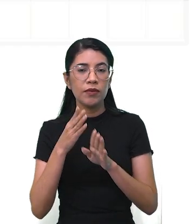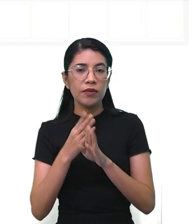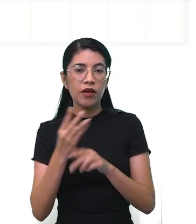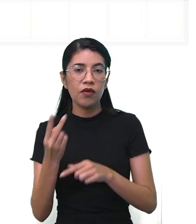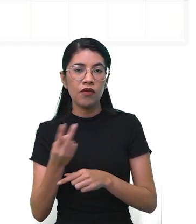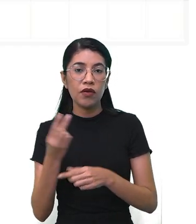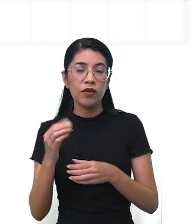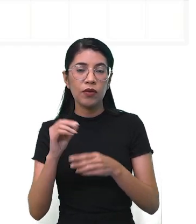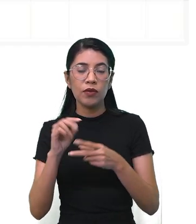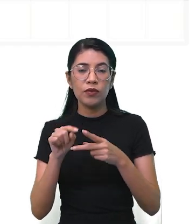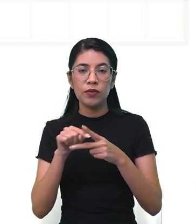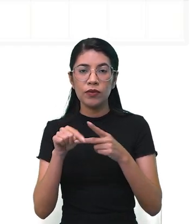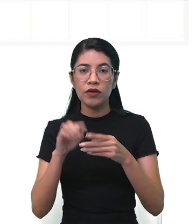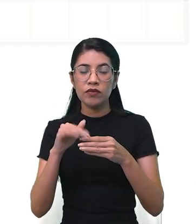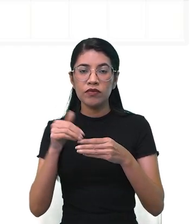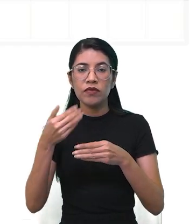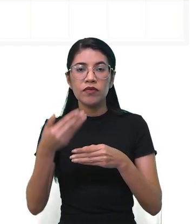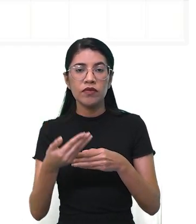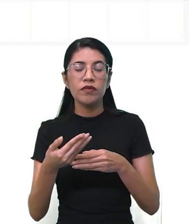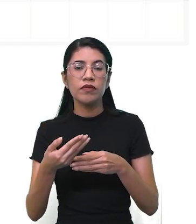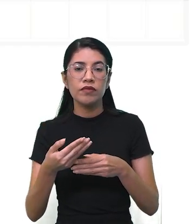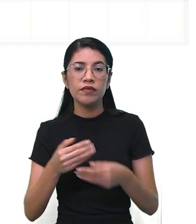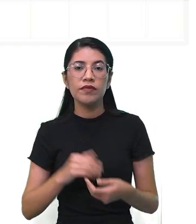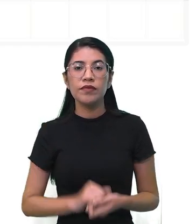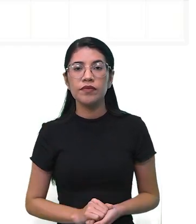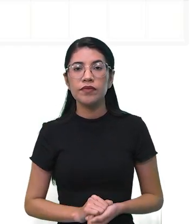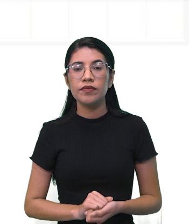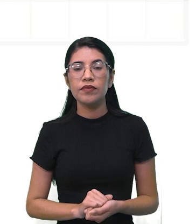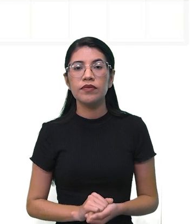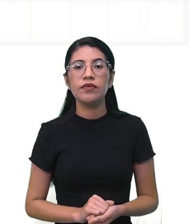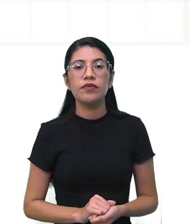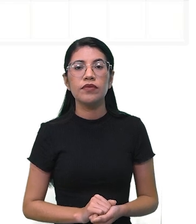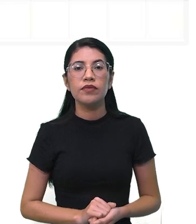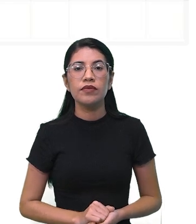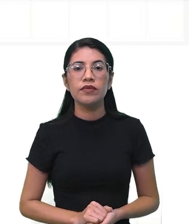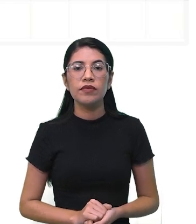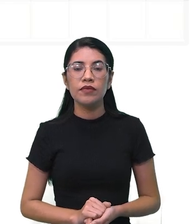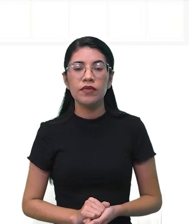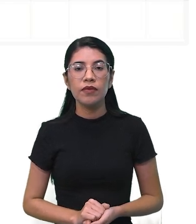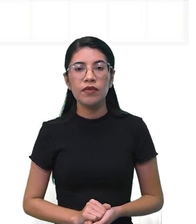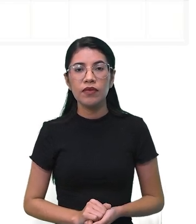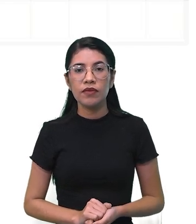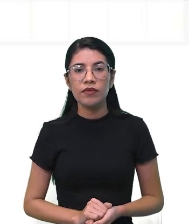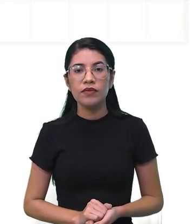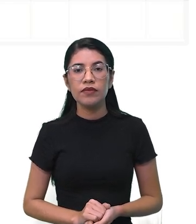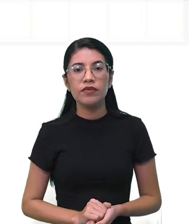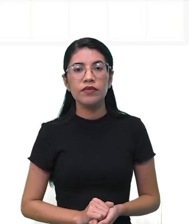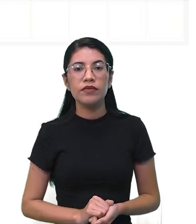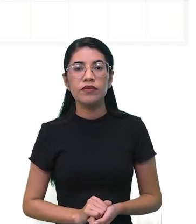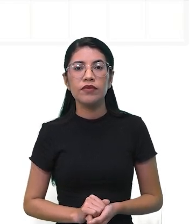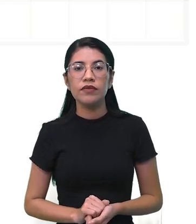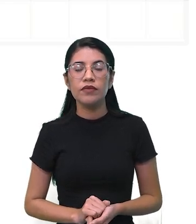valor do ângulo externo também, tá certo? Agora,